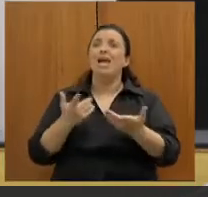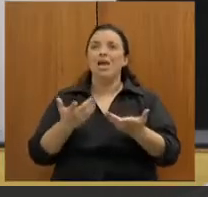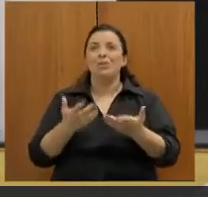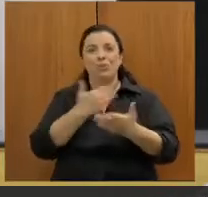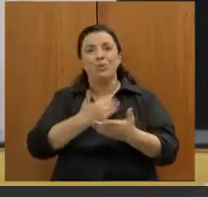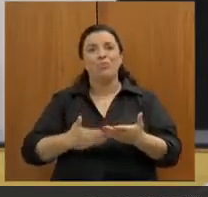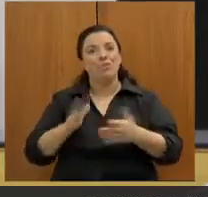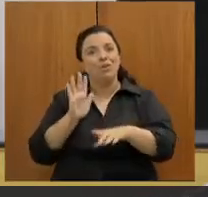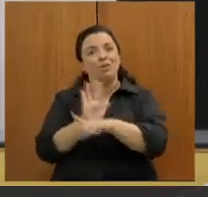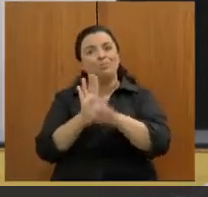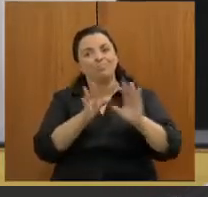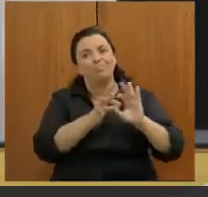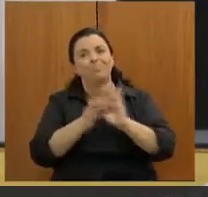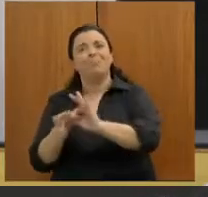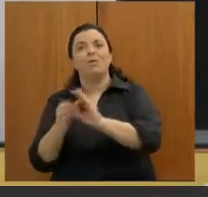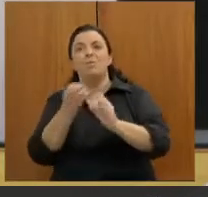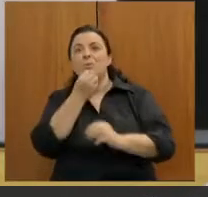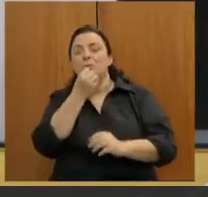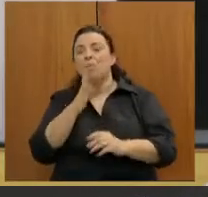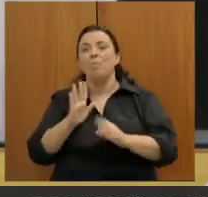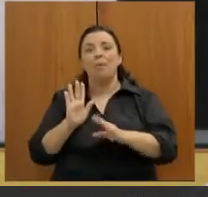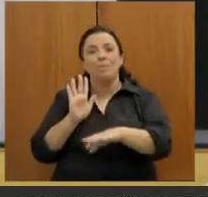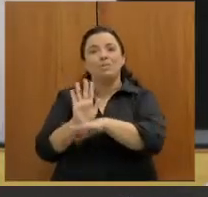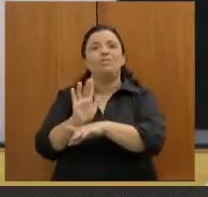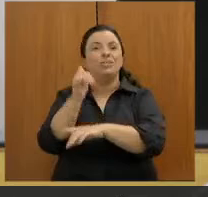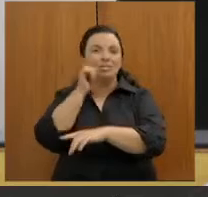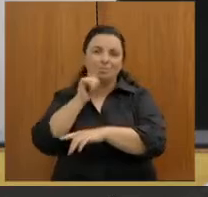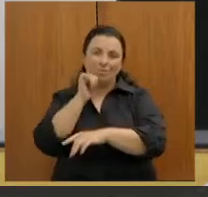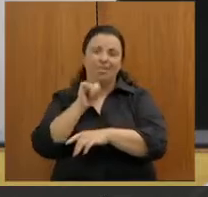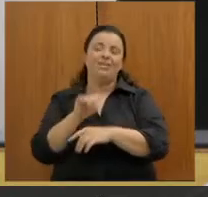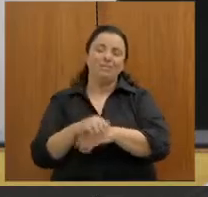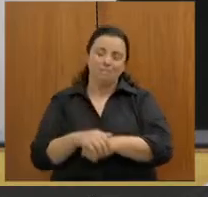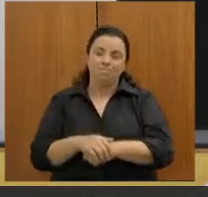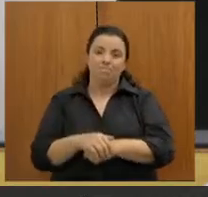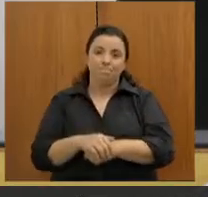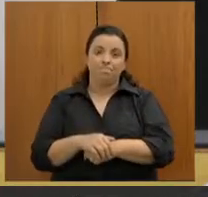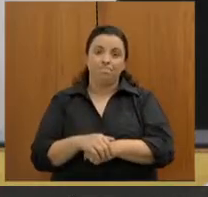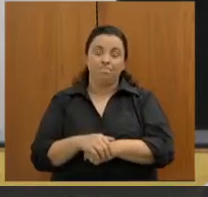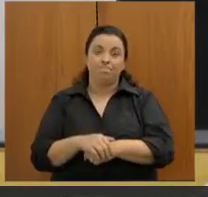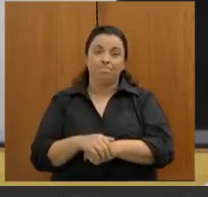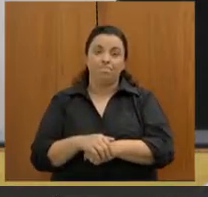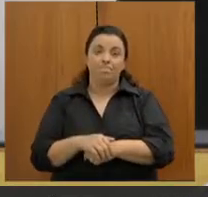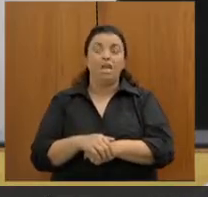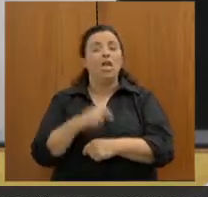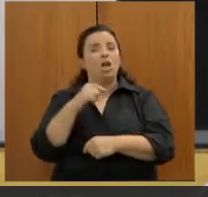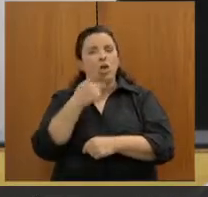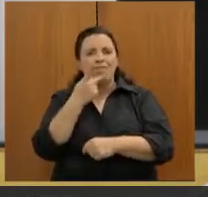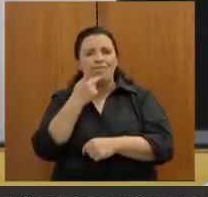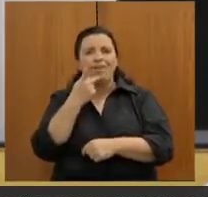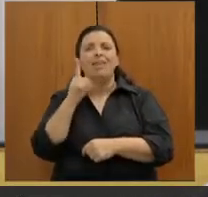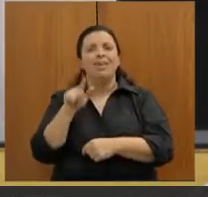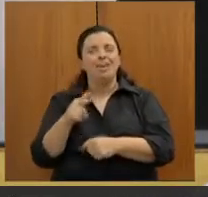prol das nossas mulheres e agora a pouco eu falei sobre as construções coletivas